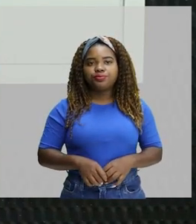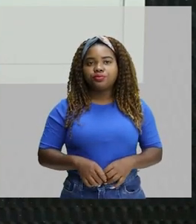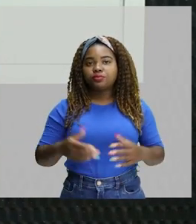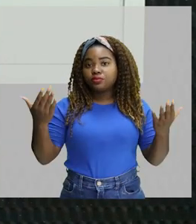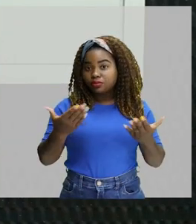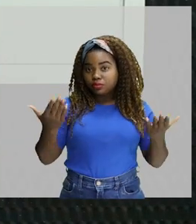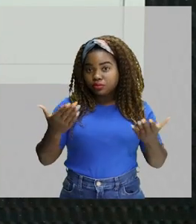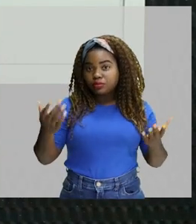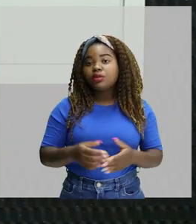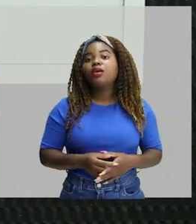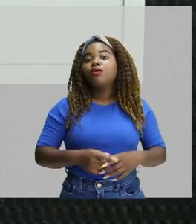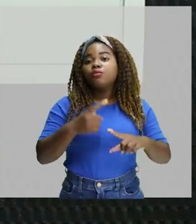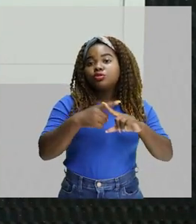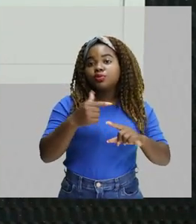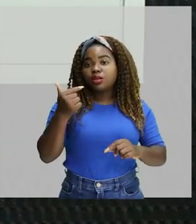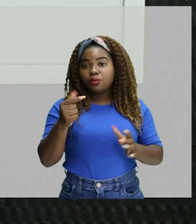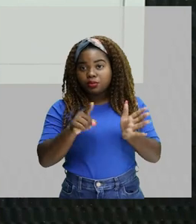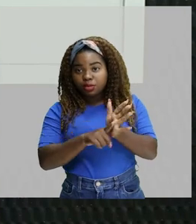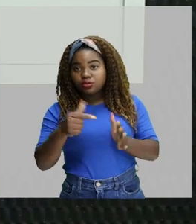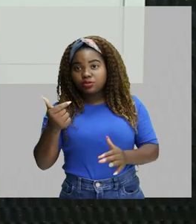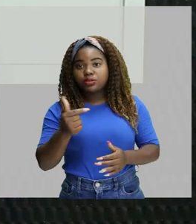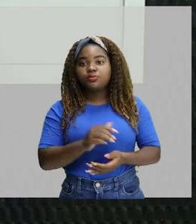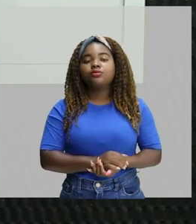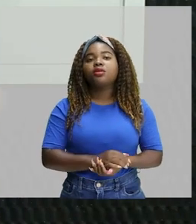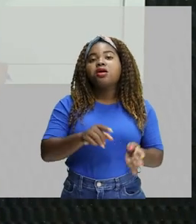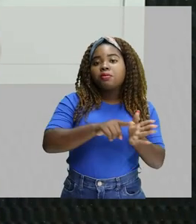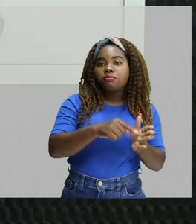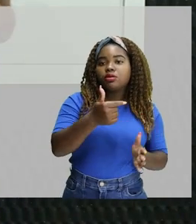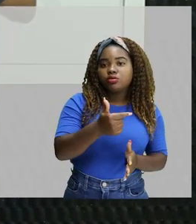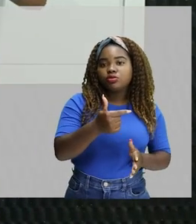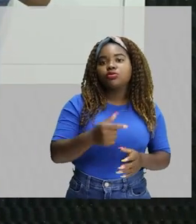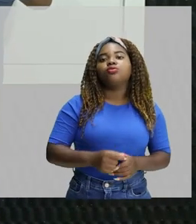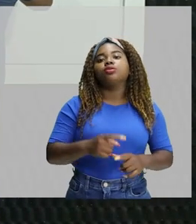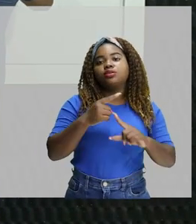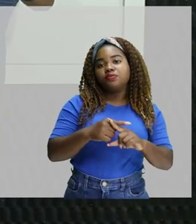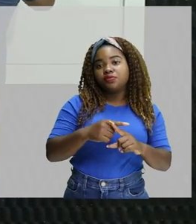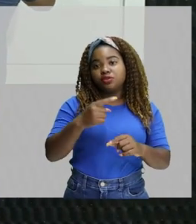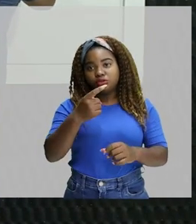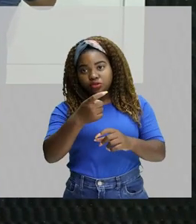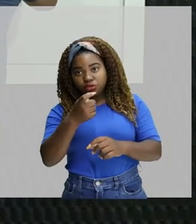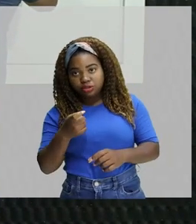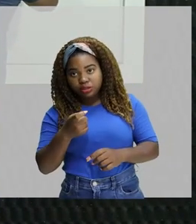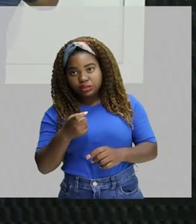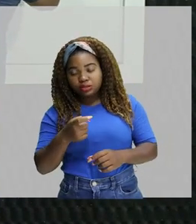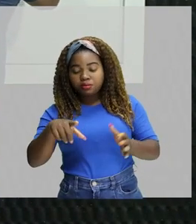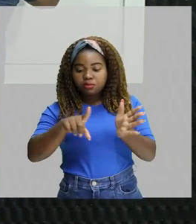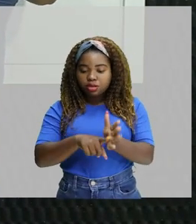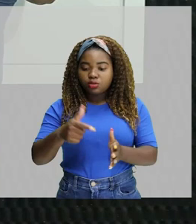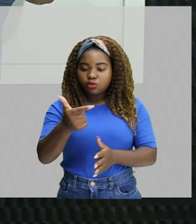agora é a vez do -2 Ó -2 mli por x vai dar -